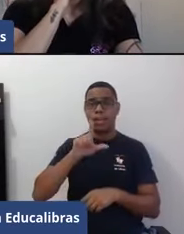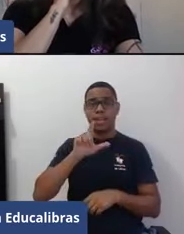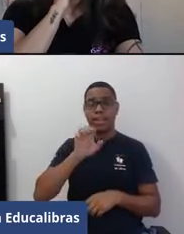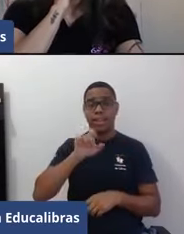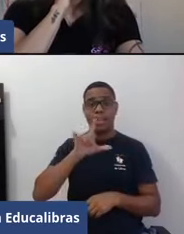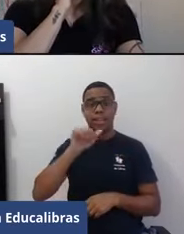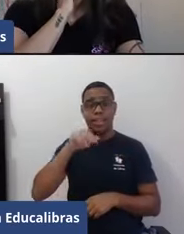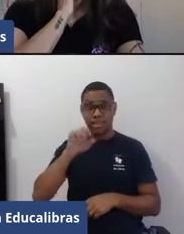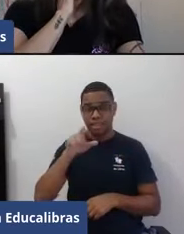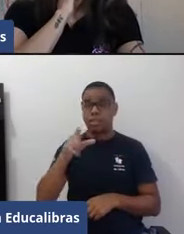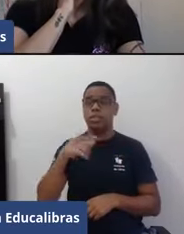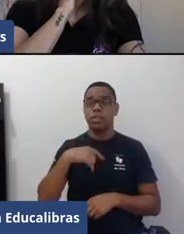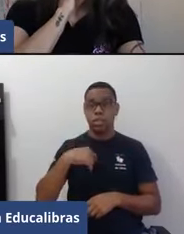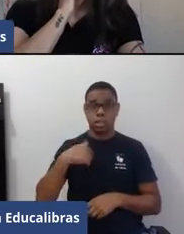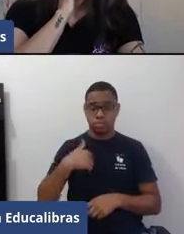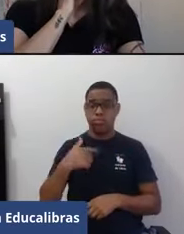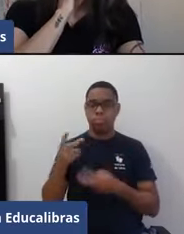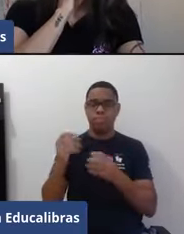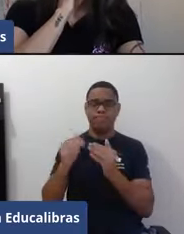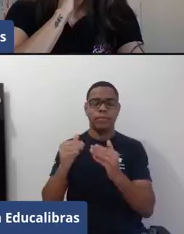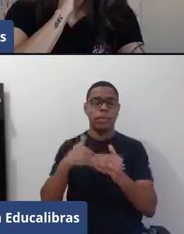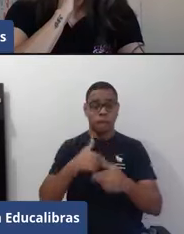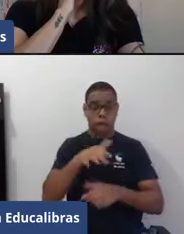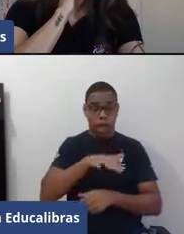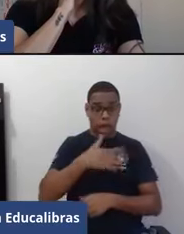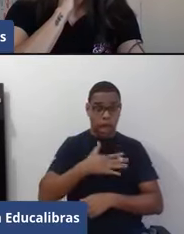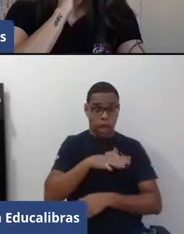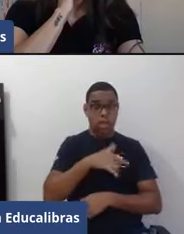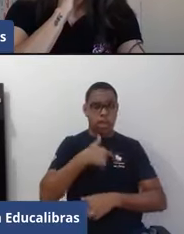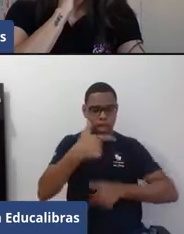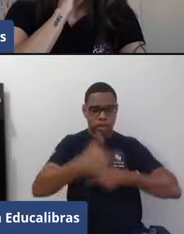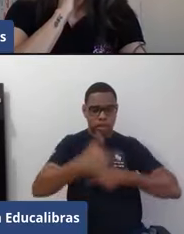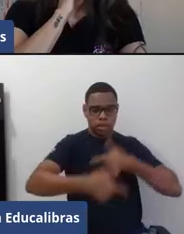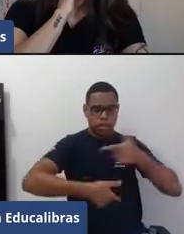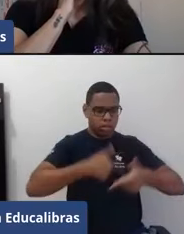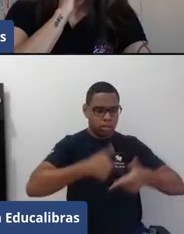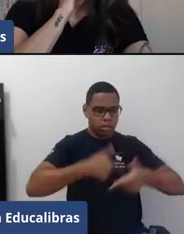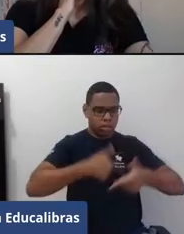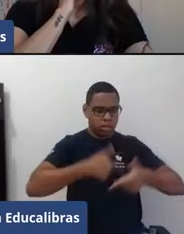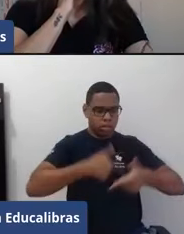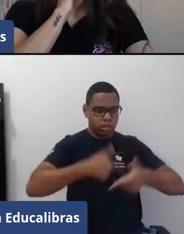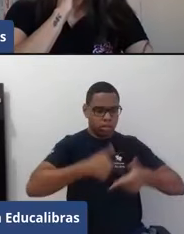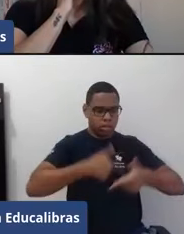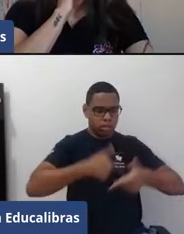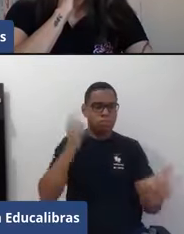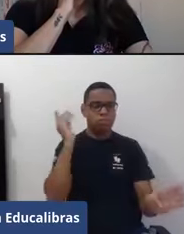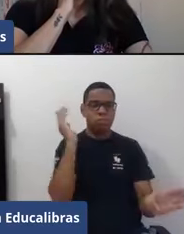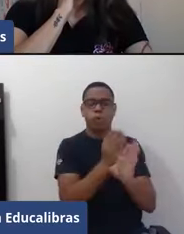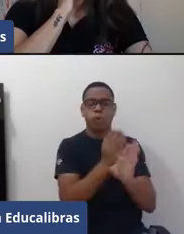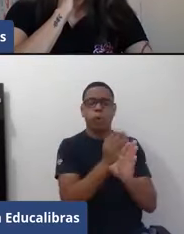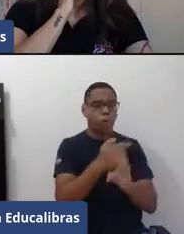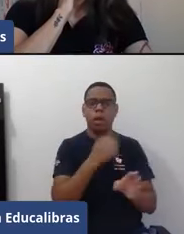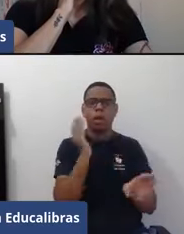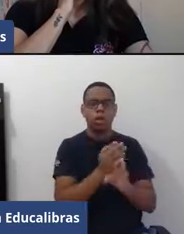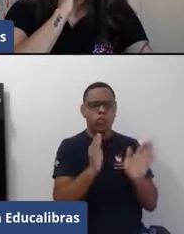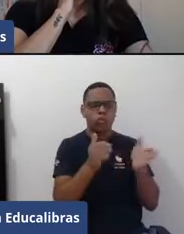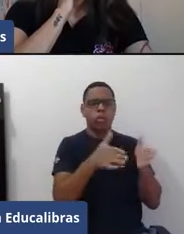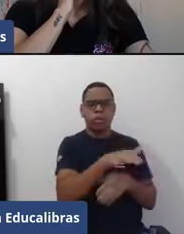trabalhando intensificamente aqui nessa área, nessa região, descobri uma questão muito focada na região,